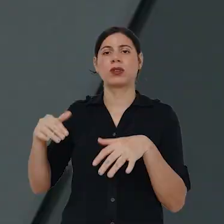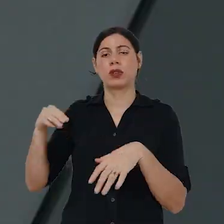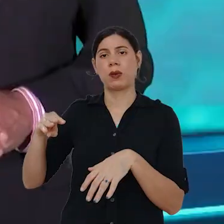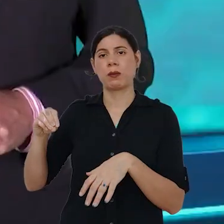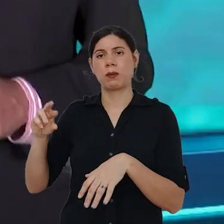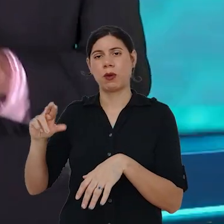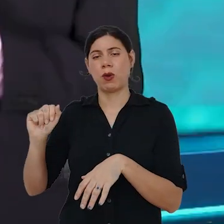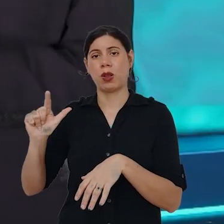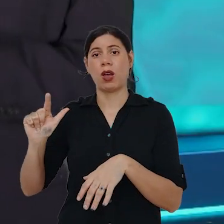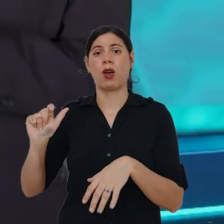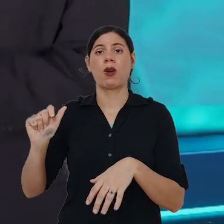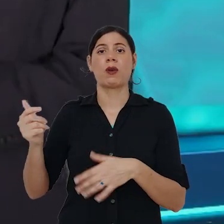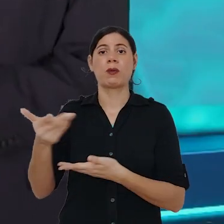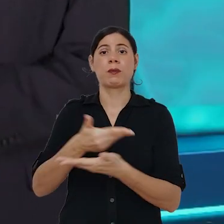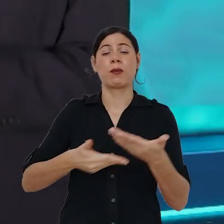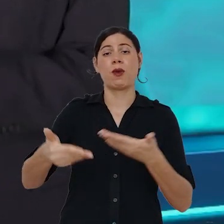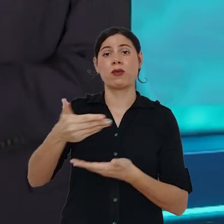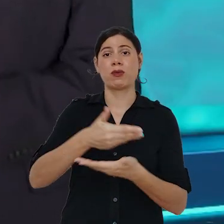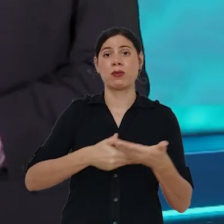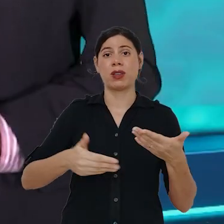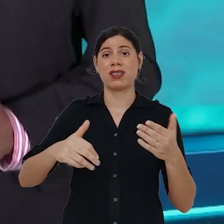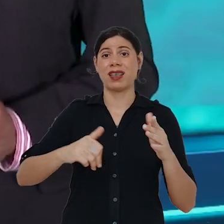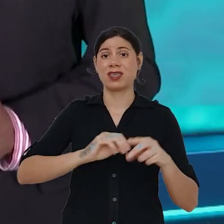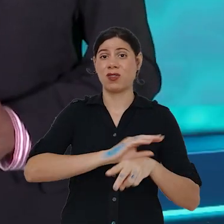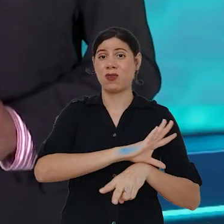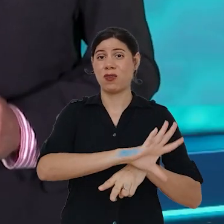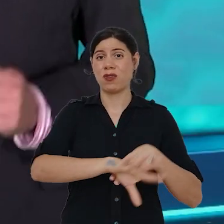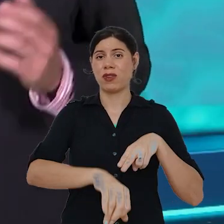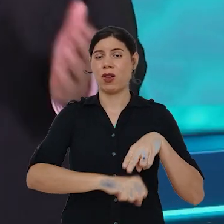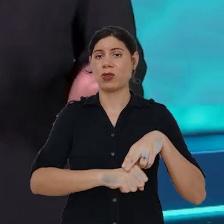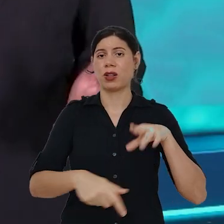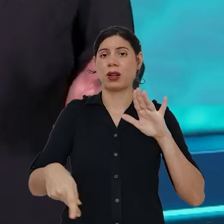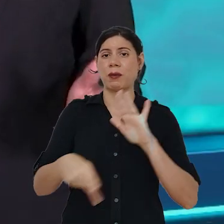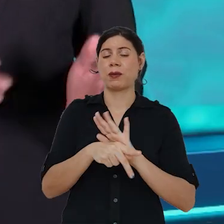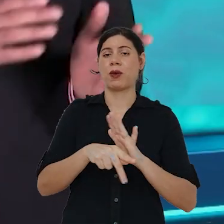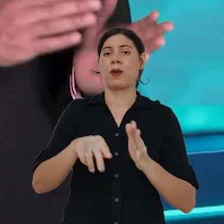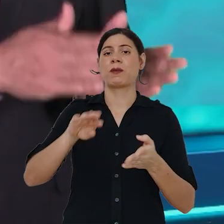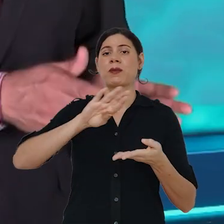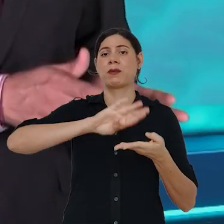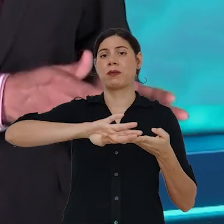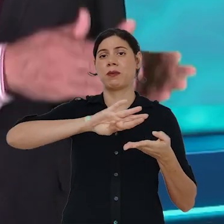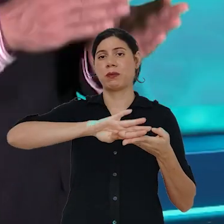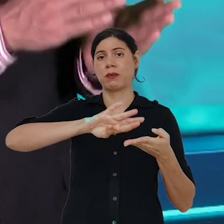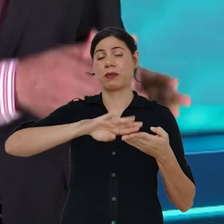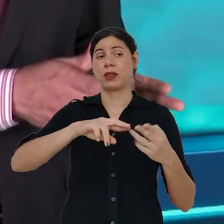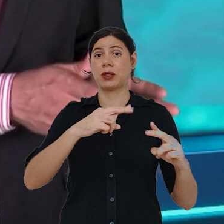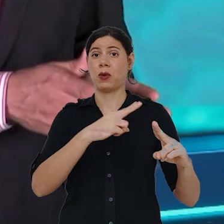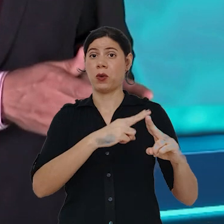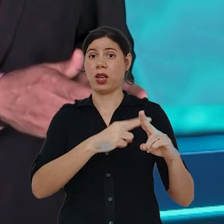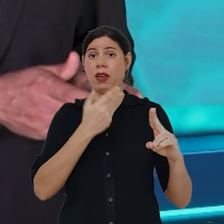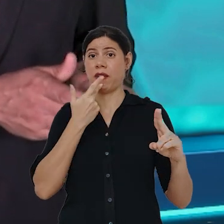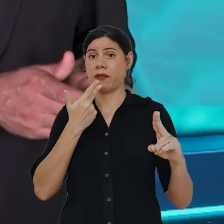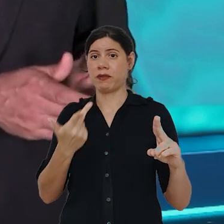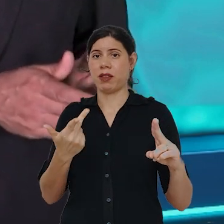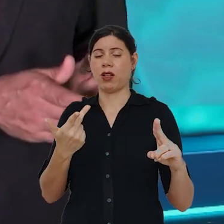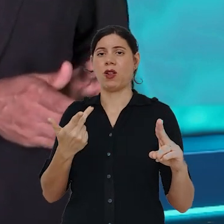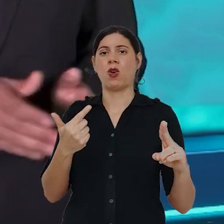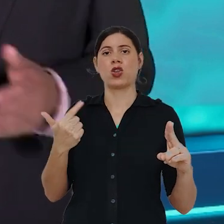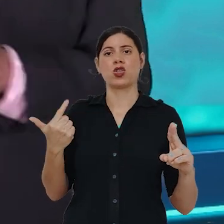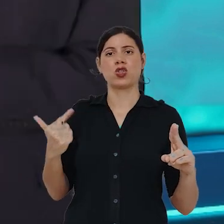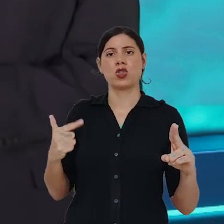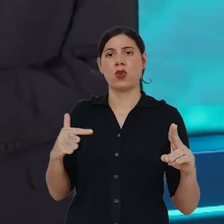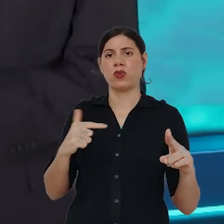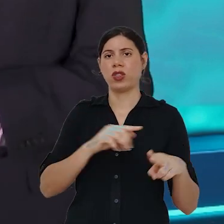movimentações fraudulentas efetivadas em sua conta bancária. Embora a Caixa tenha alegado que não houve fraude